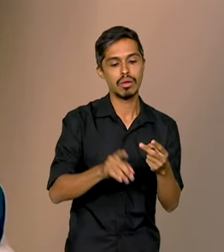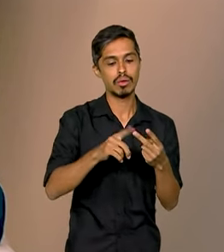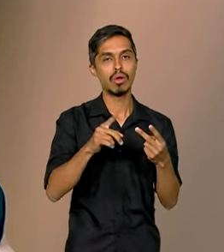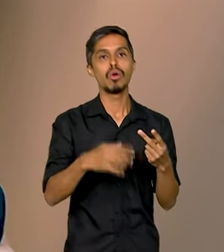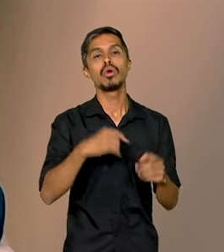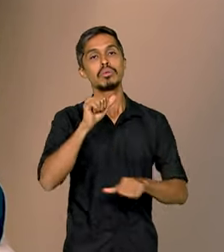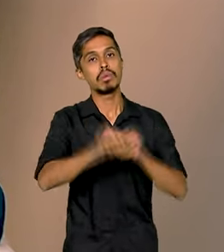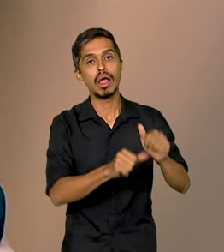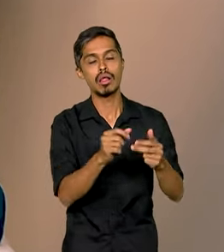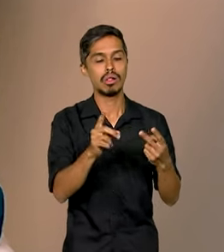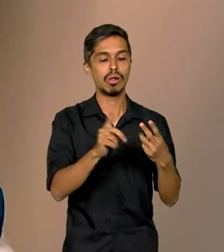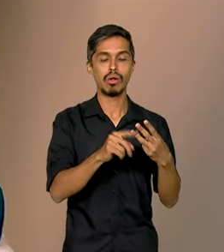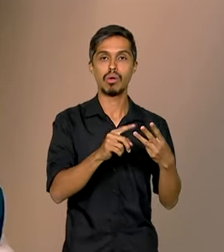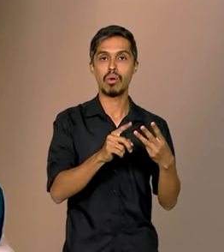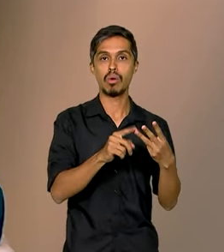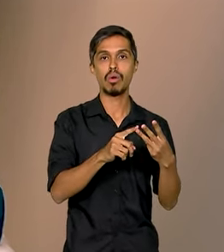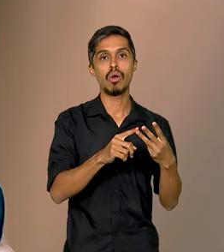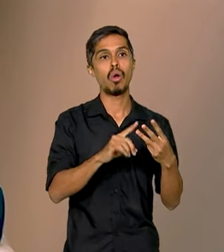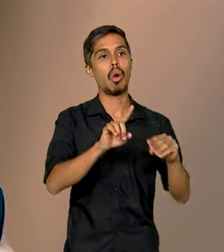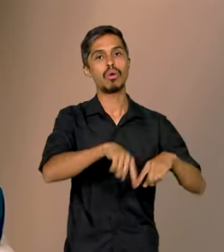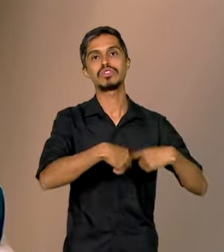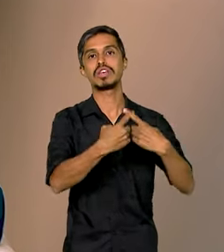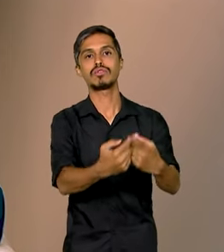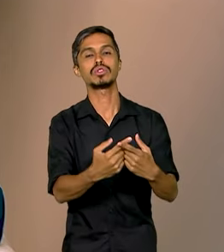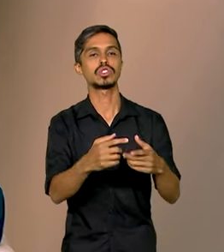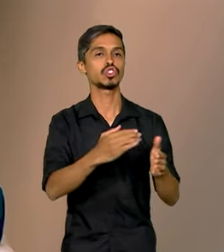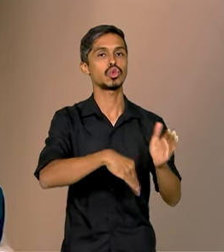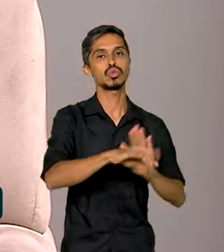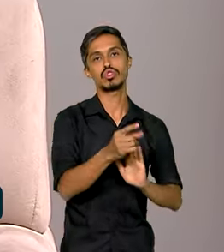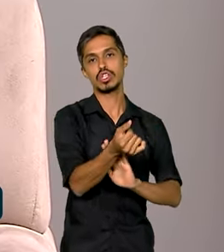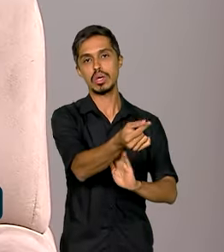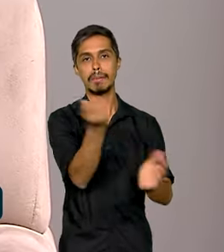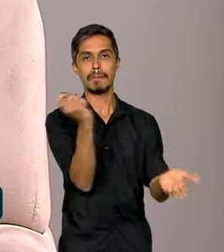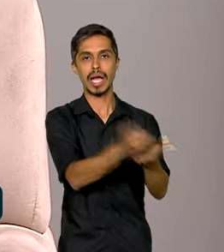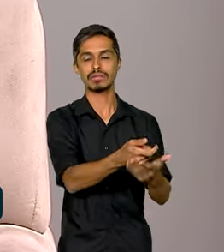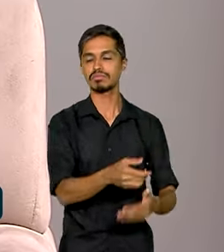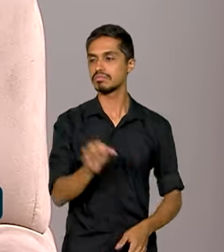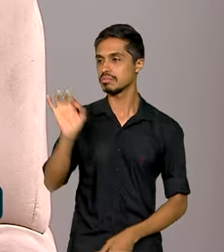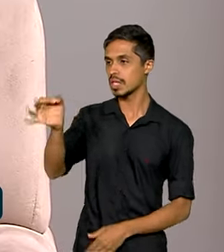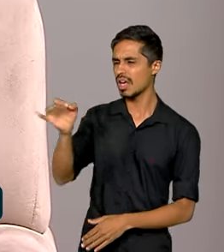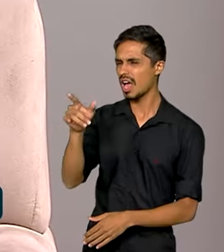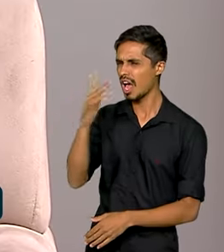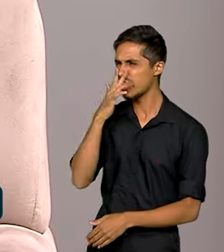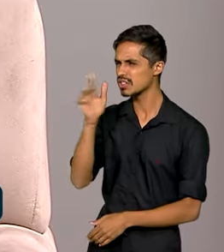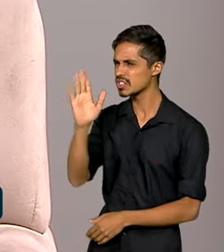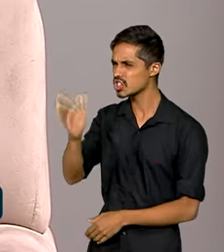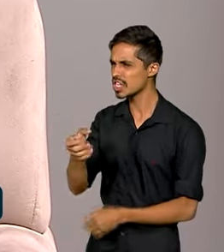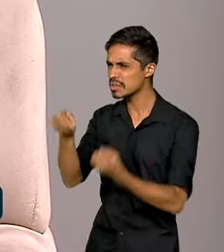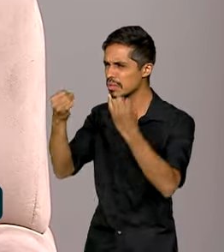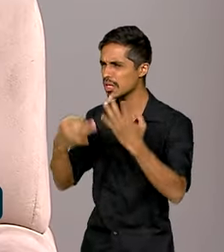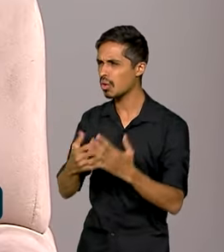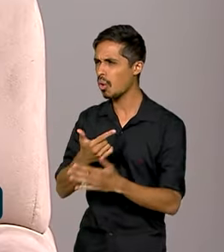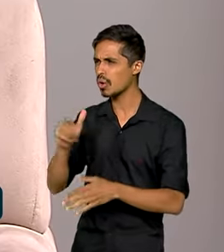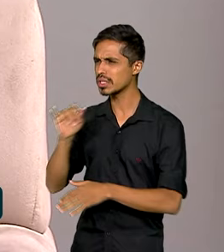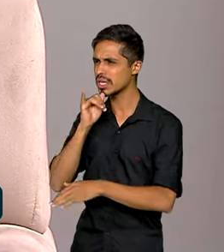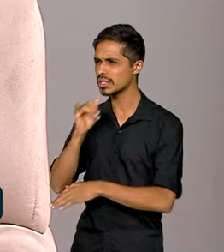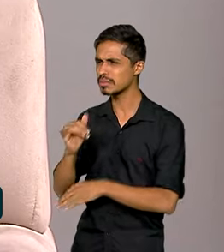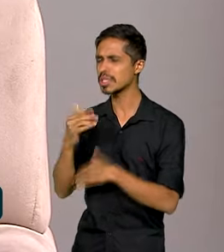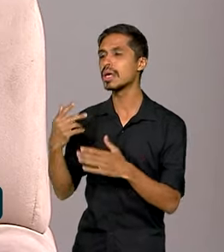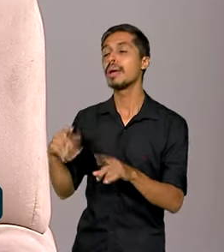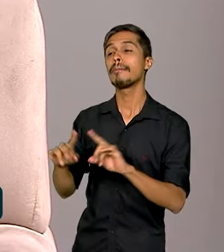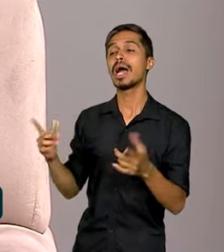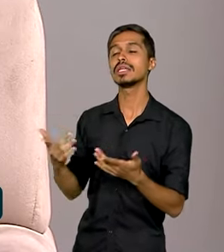troca do produto ou a devolução da quantia paga perfeito eu acho até que você já mencionou aqui numa outra resposta mas eu vou perguntar